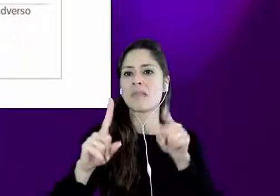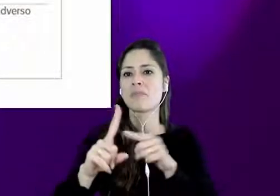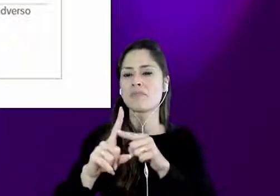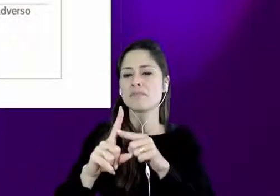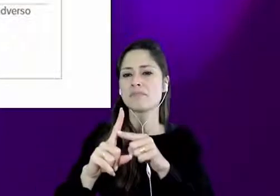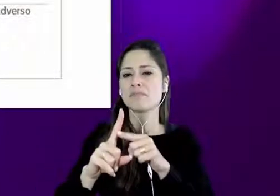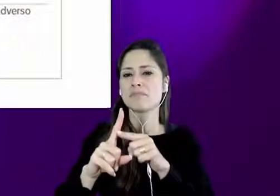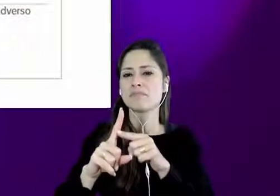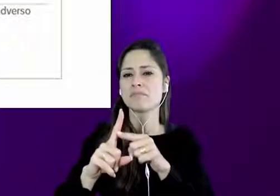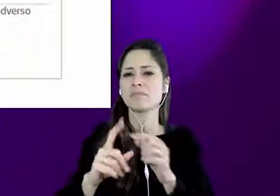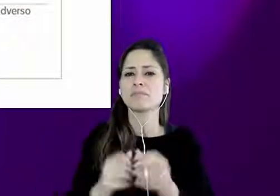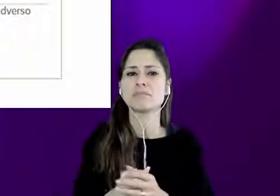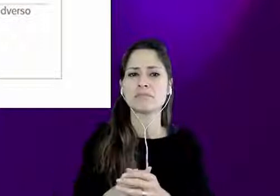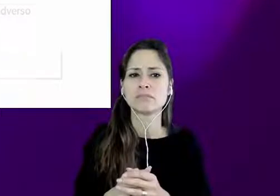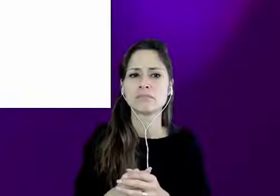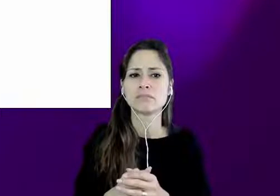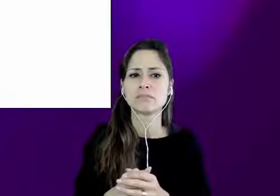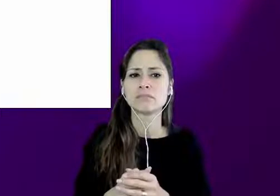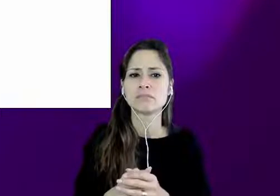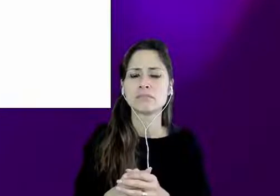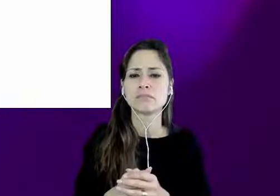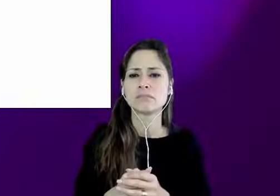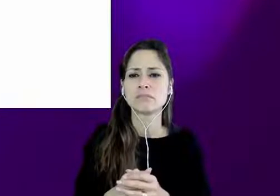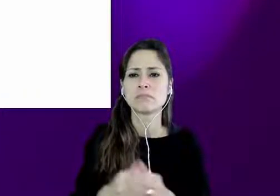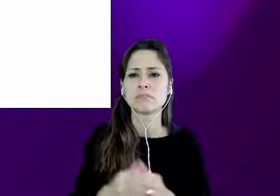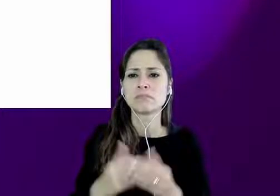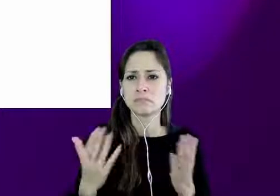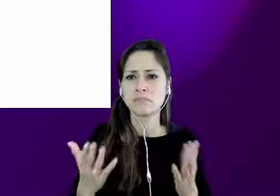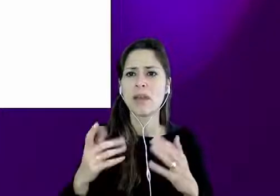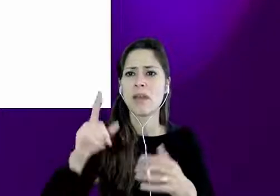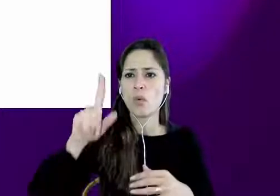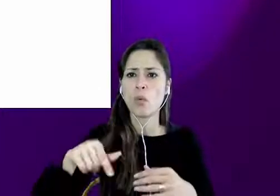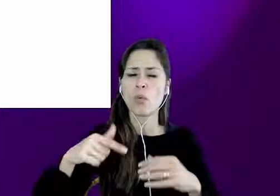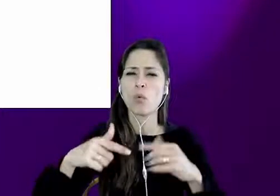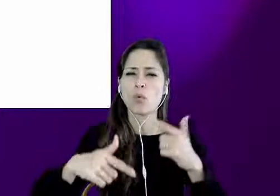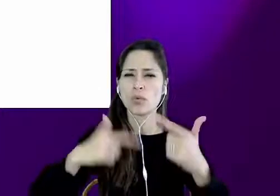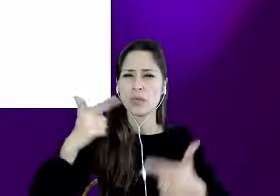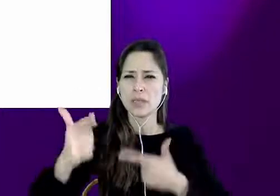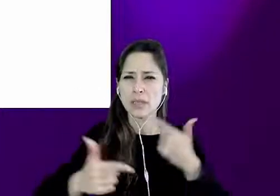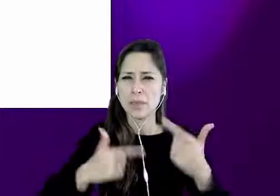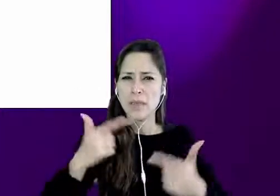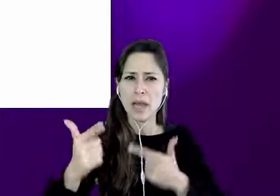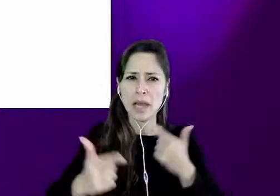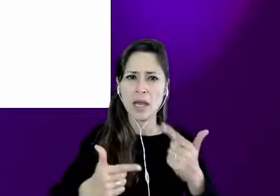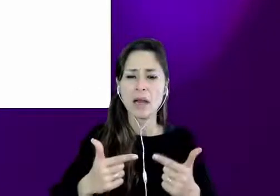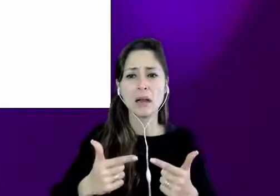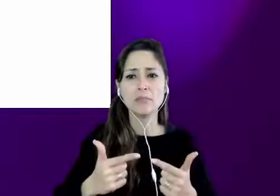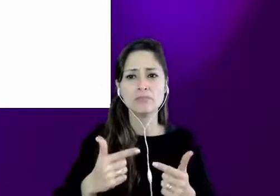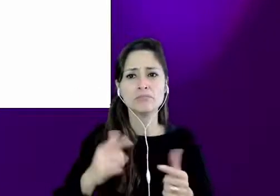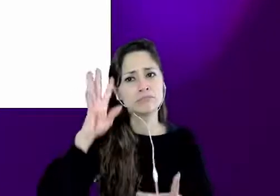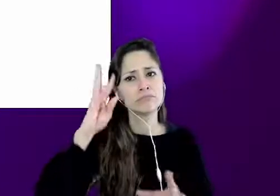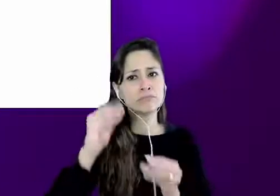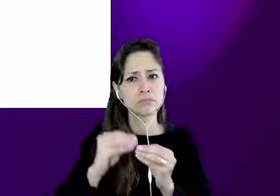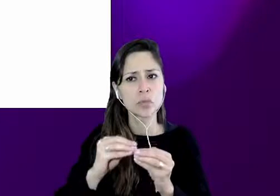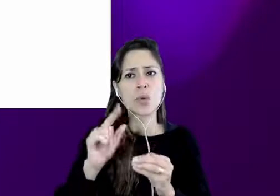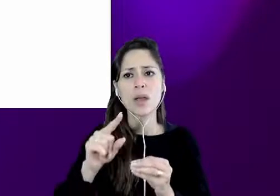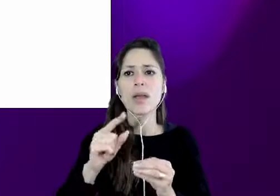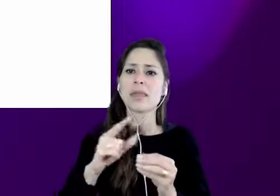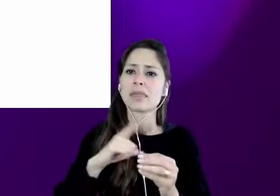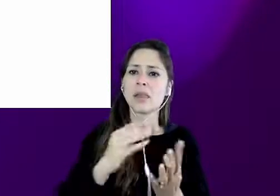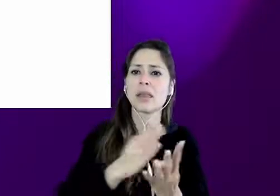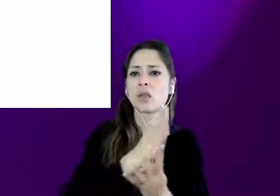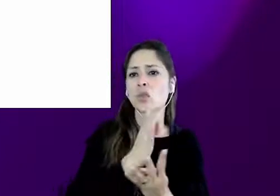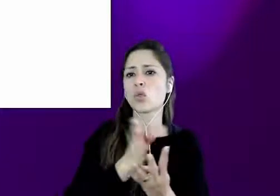tomar a decisão do momento do parto. Esse trabalho, PIPER, ele reconhece o estudo dessas duas estratégias que eu